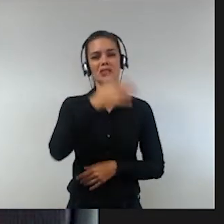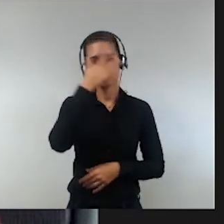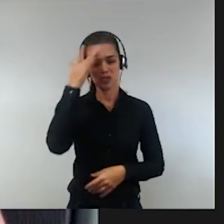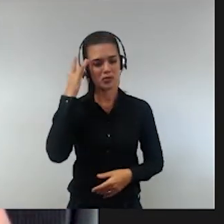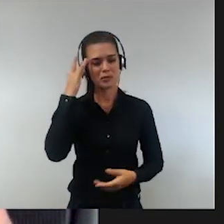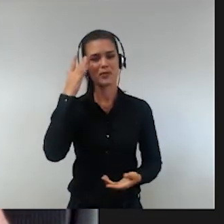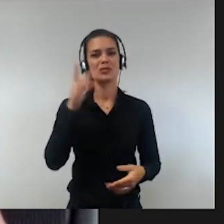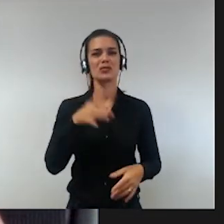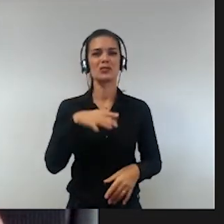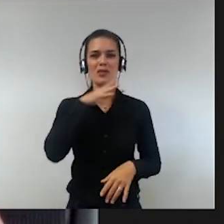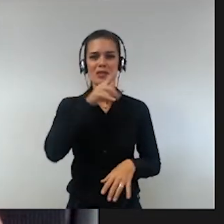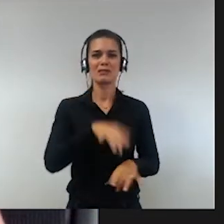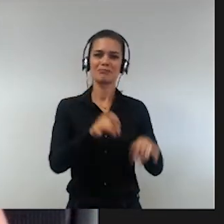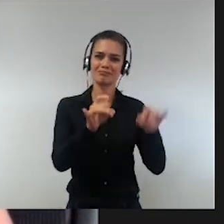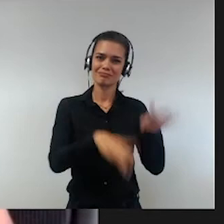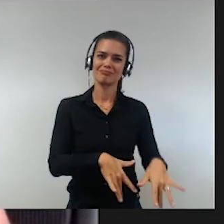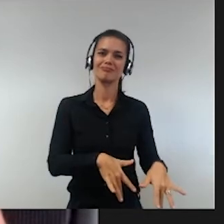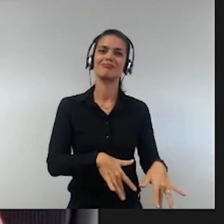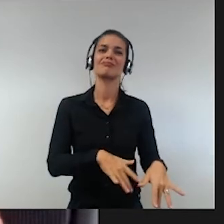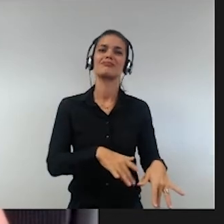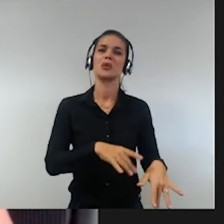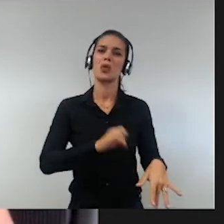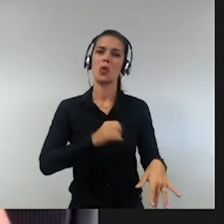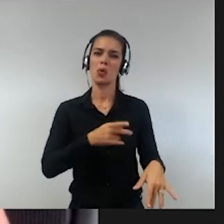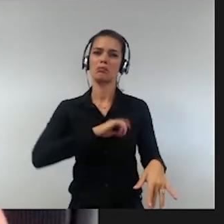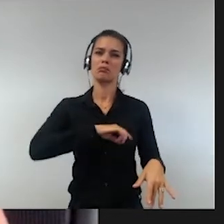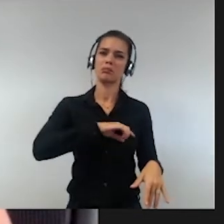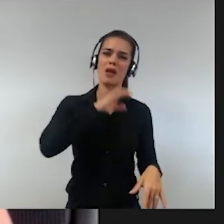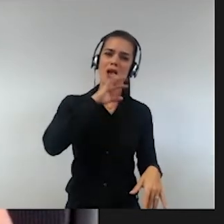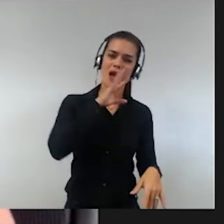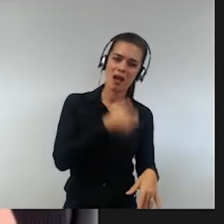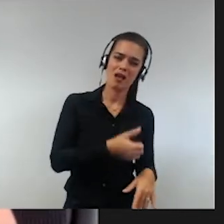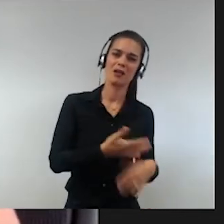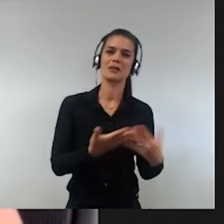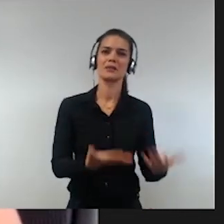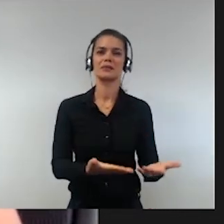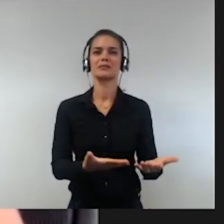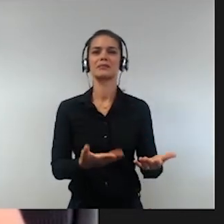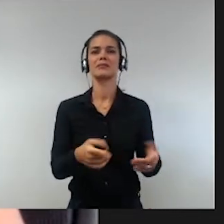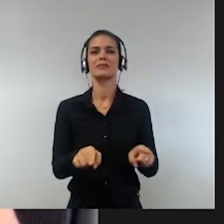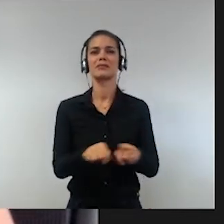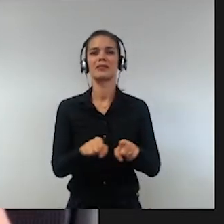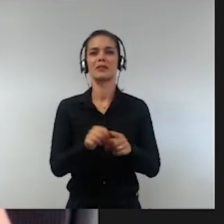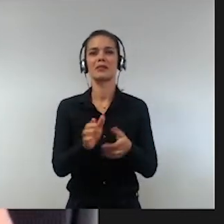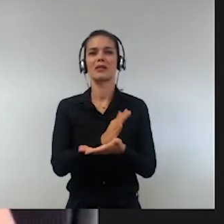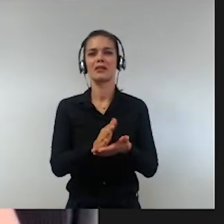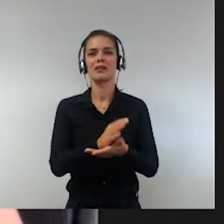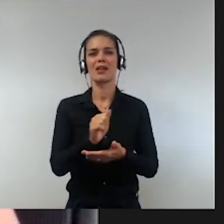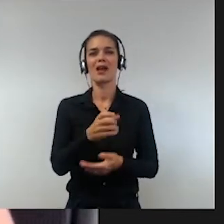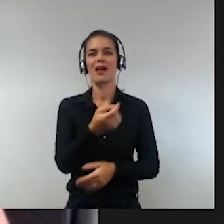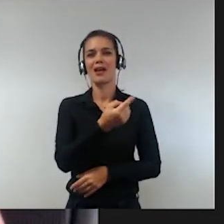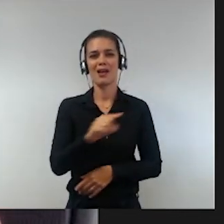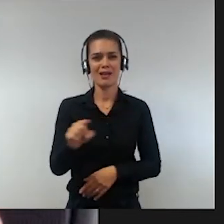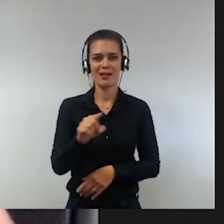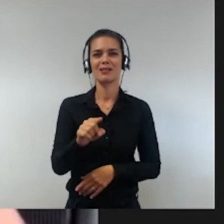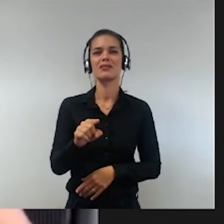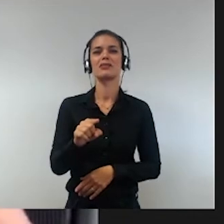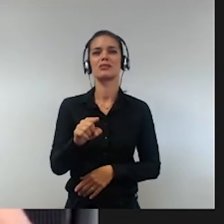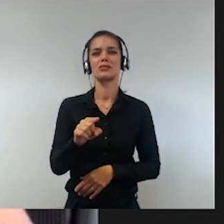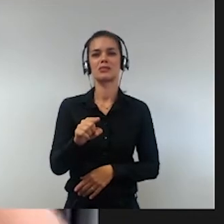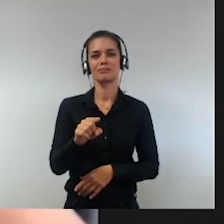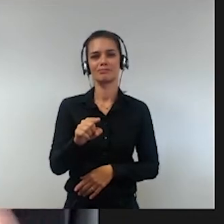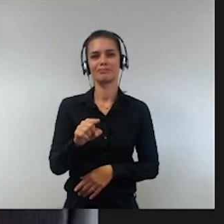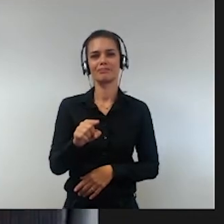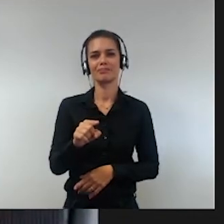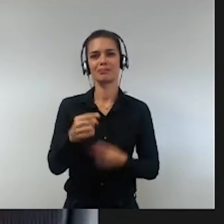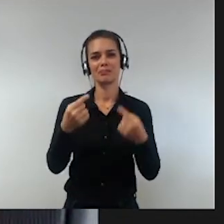de encaminhamento tanto à autoridade policial quanto ao Ministério Público, ações criminais que visam coibir a prática de maus-tratos,